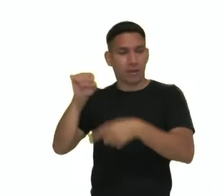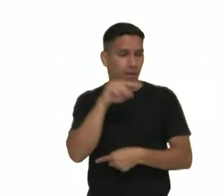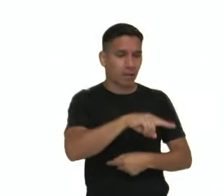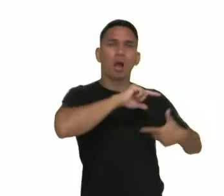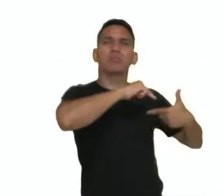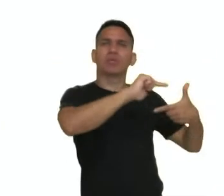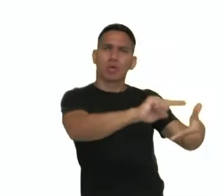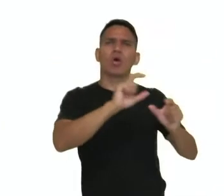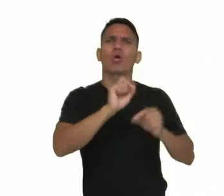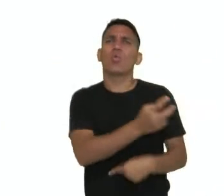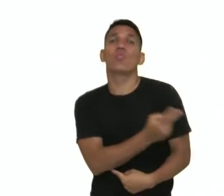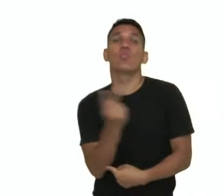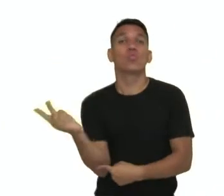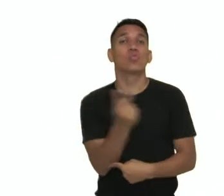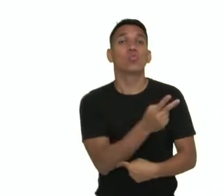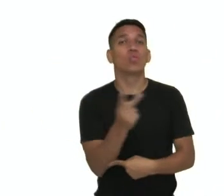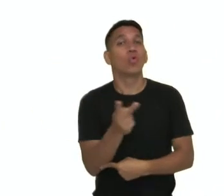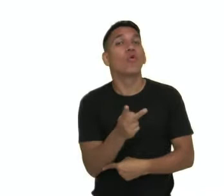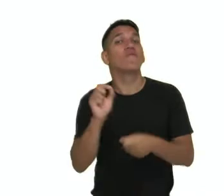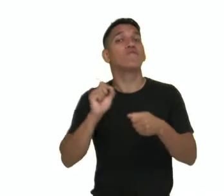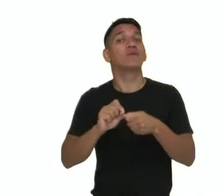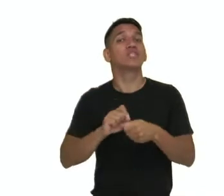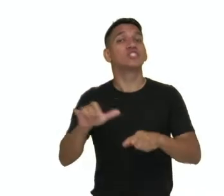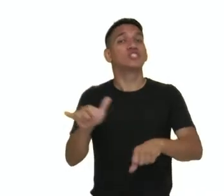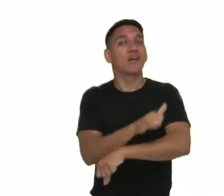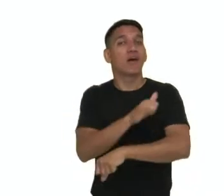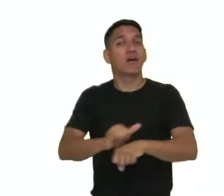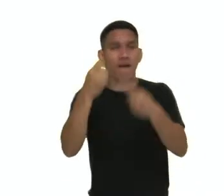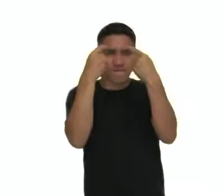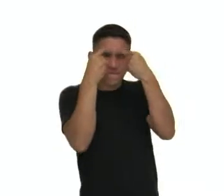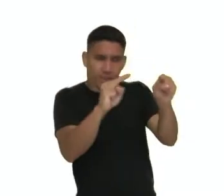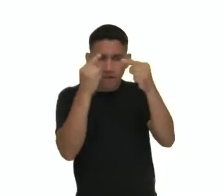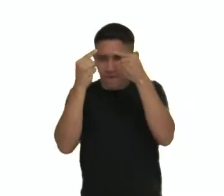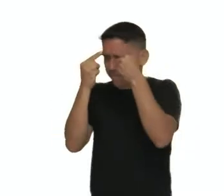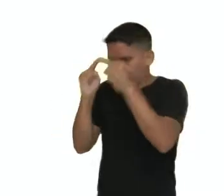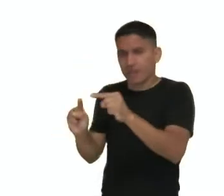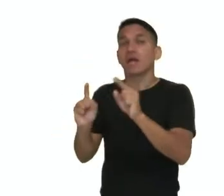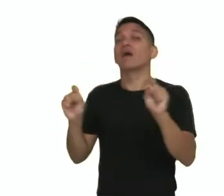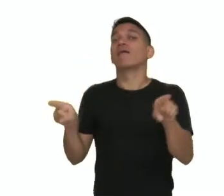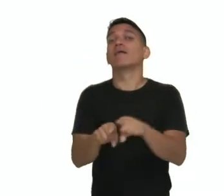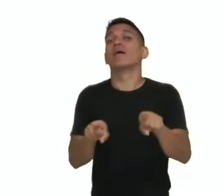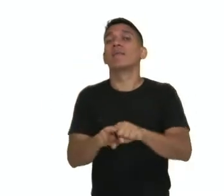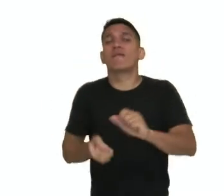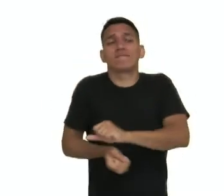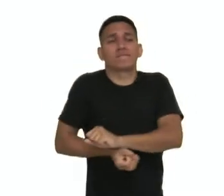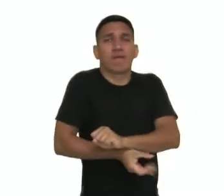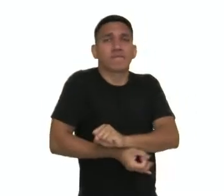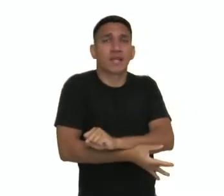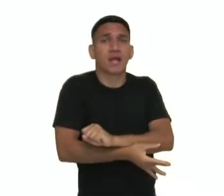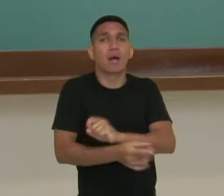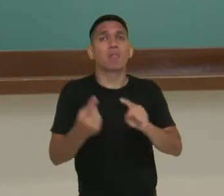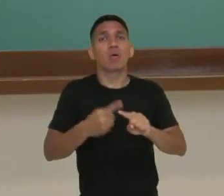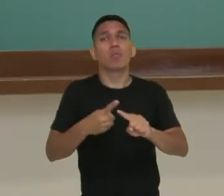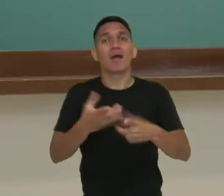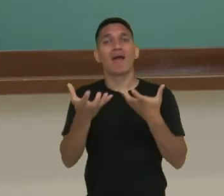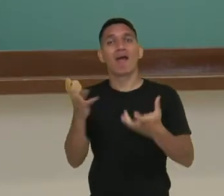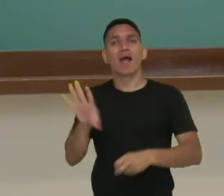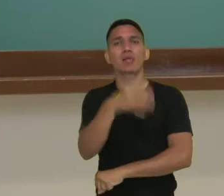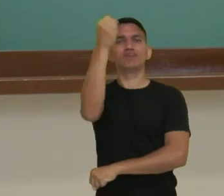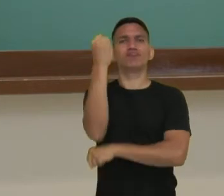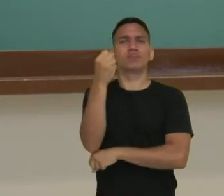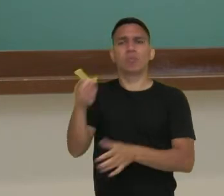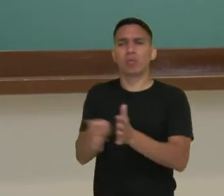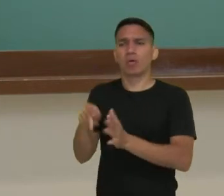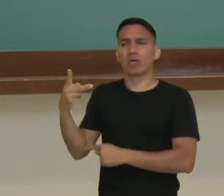conservadores, eles adotavam a violência e a fraude para defender os seus interesses. Essa charge aqui é uma charge,